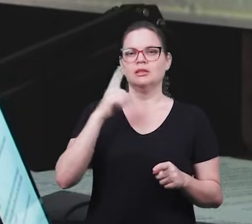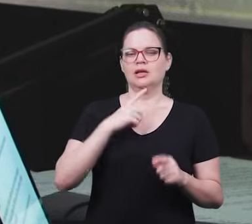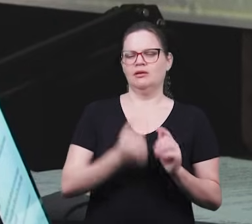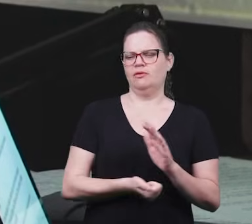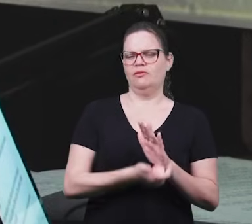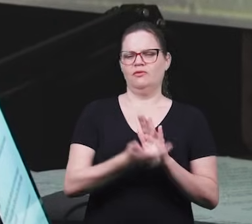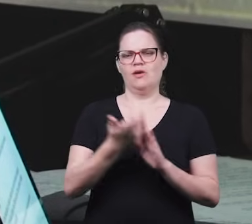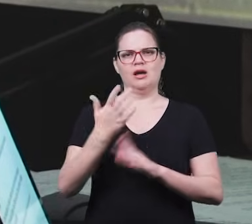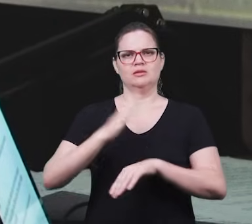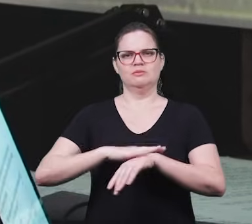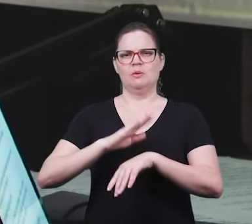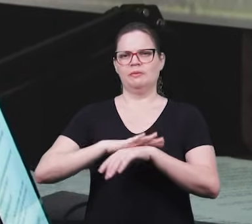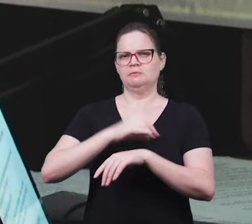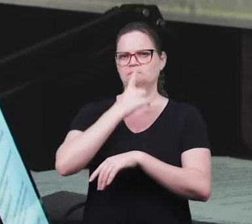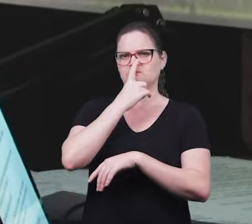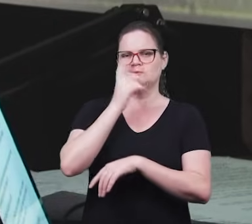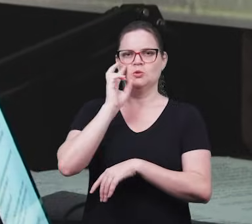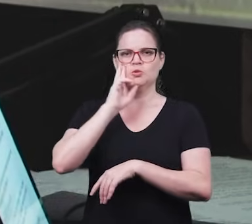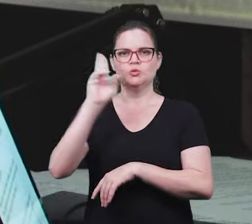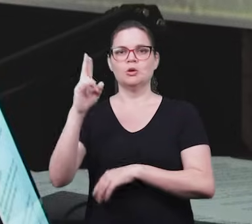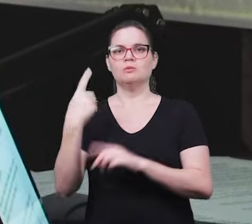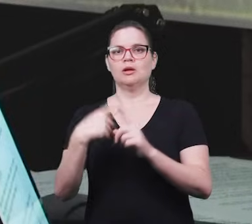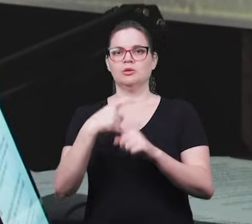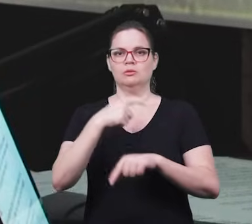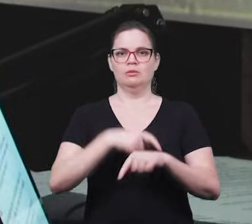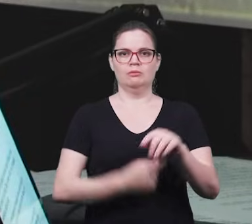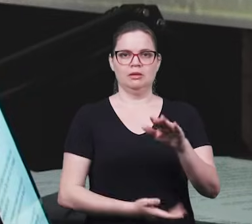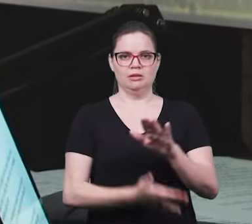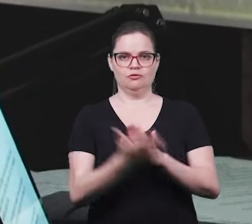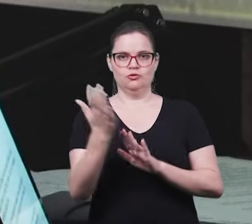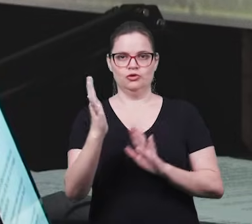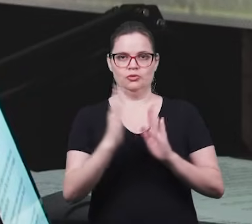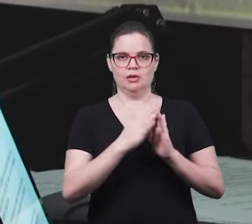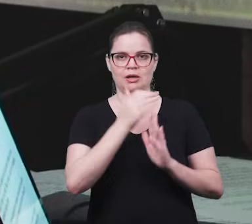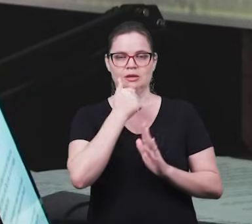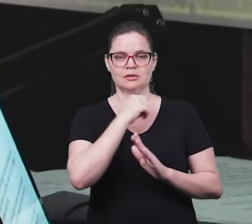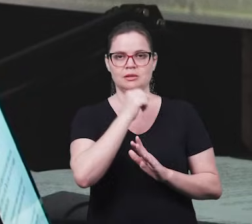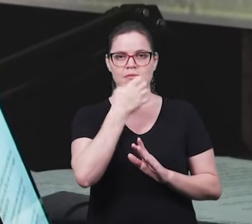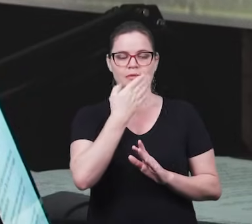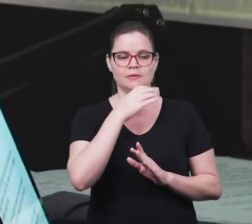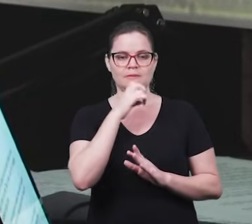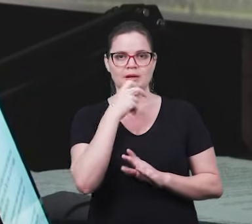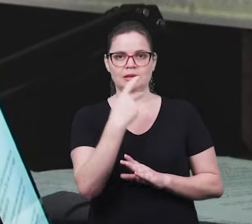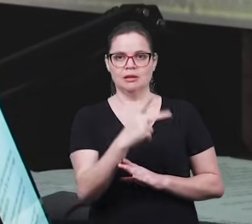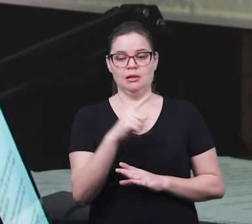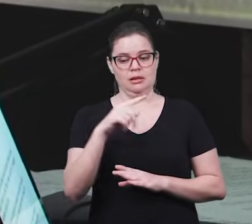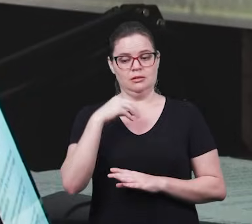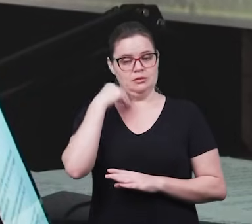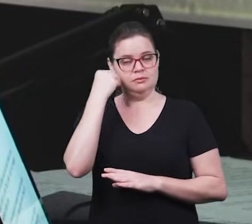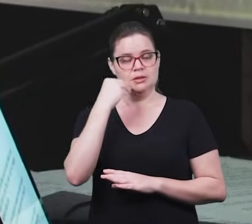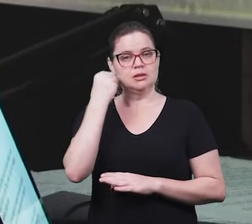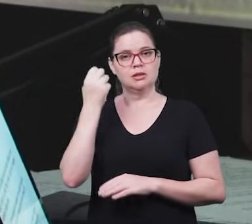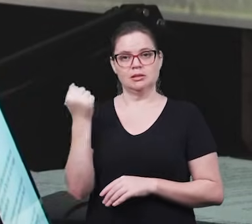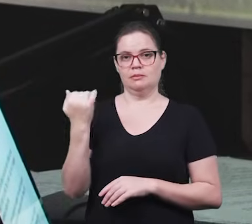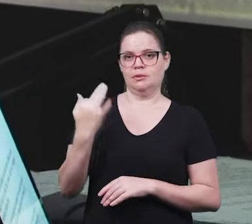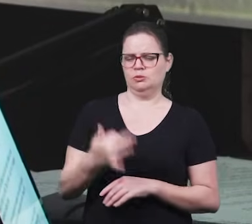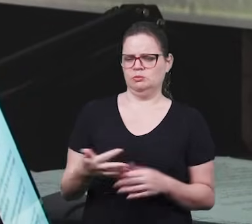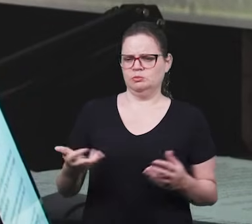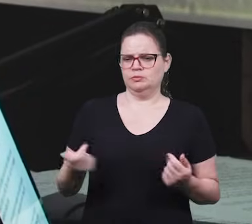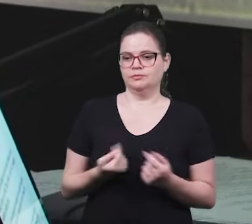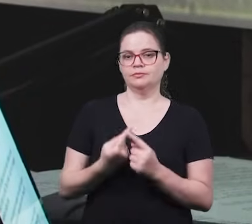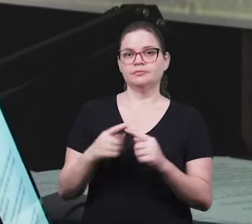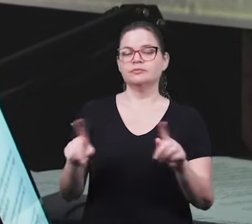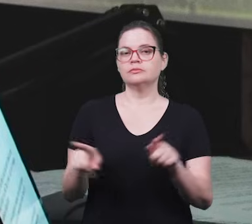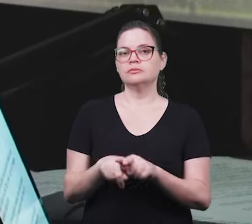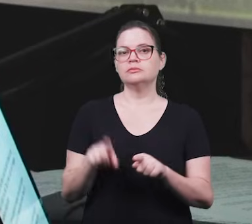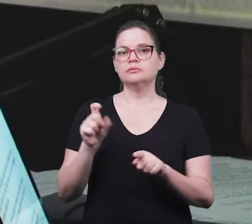Jacó teve muitos momentos com o Senhor, tanto na sua saída da casa dos pais, ele teve uma experiência maravilhosa com a madrugada, mas